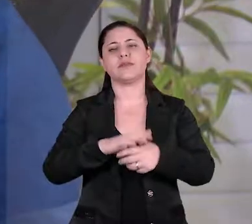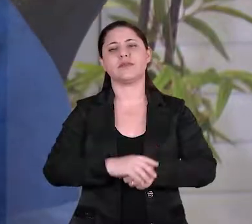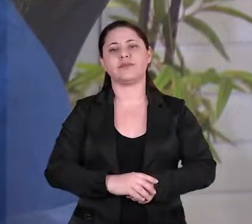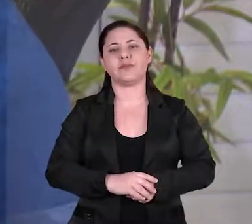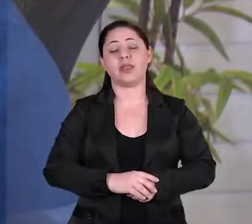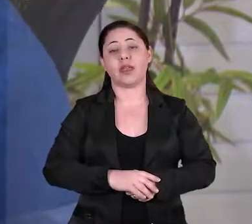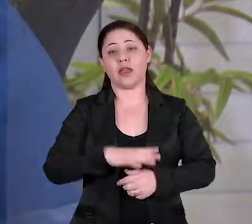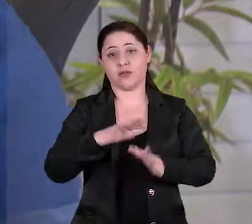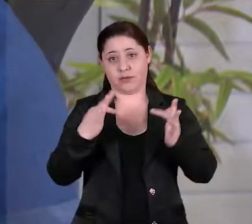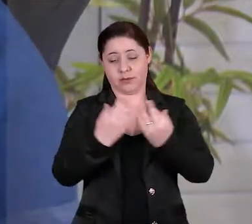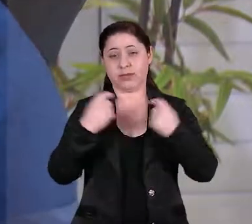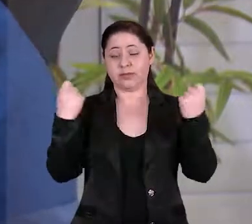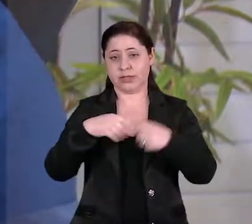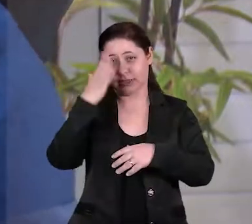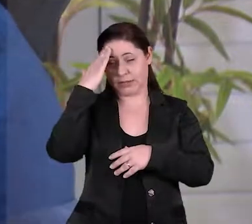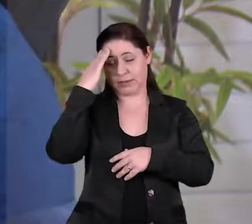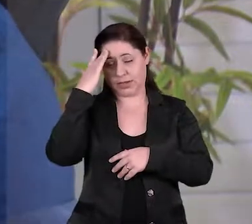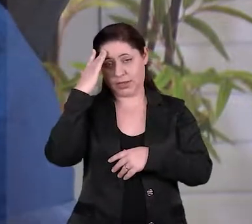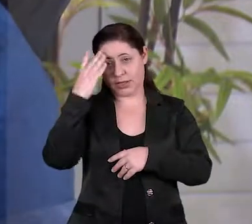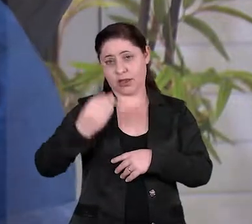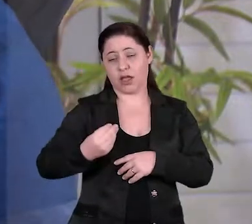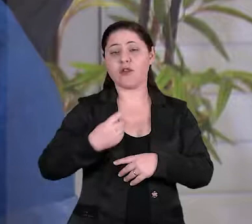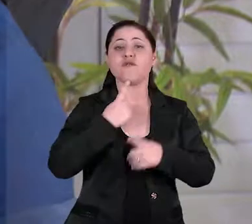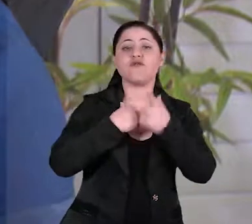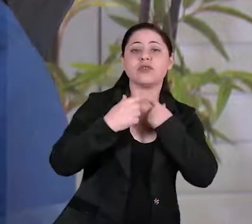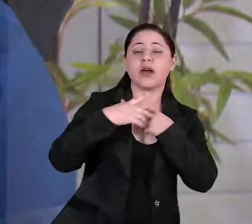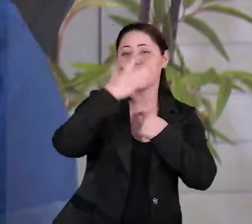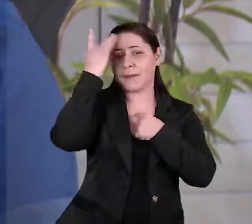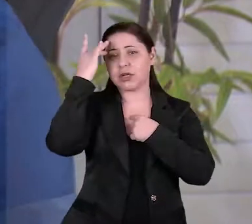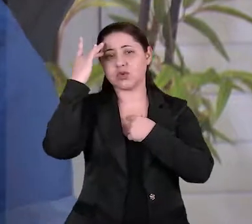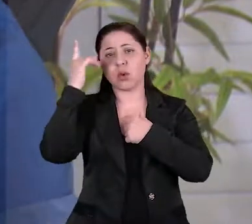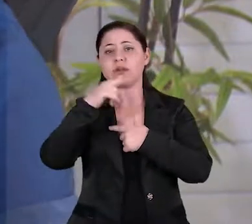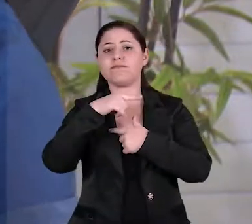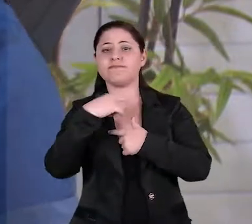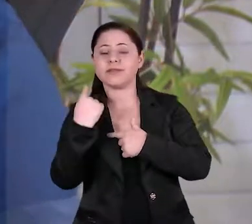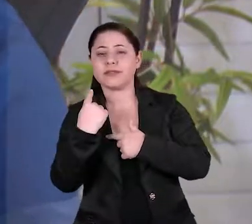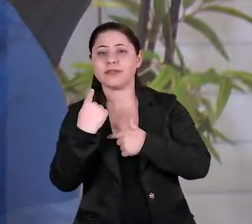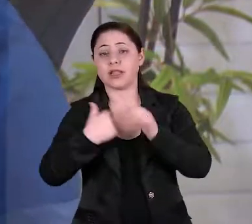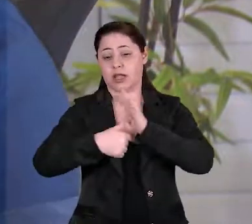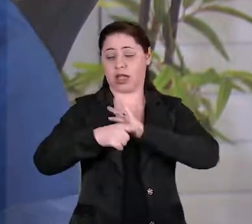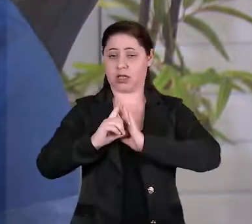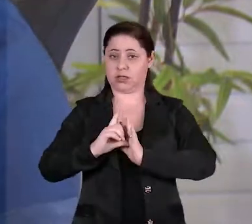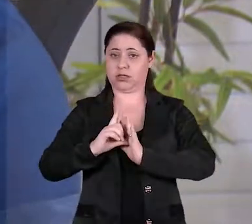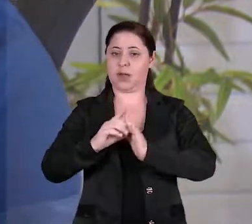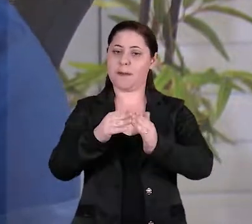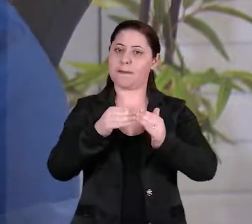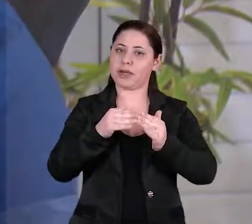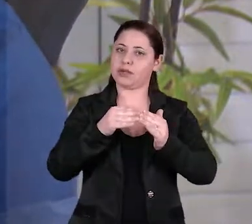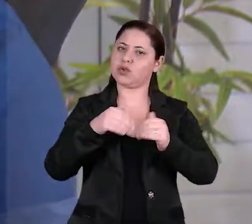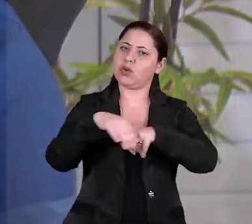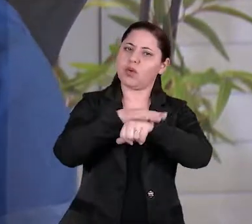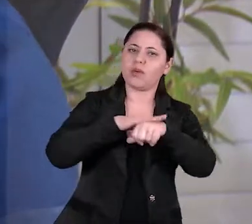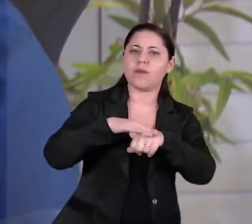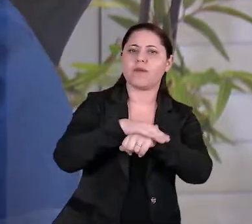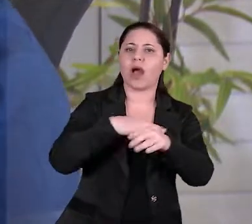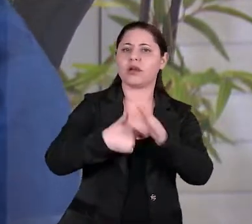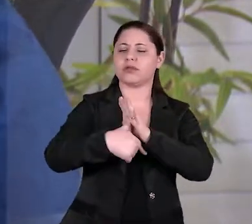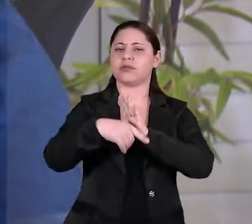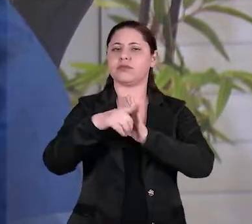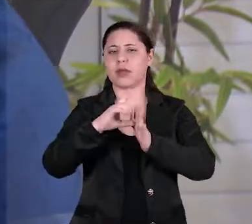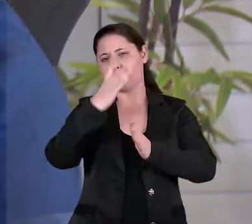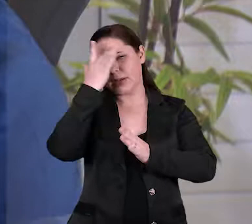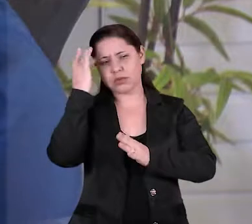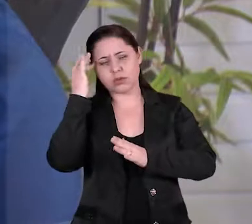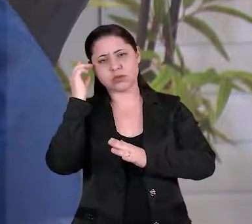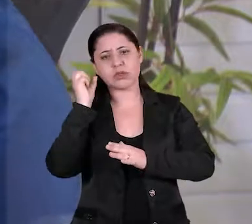As famílias precisam saber da vontade dessa pessoa, desse ente querido que infelizmente veio a falecer. Então a gente pede que cada vez mais se converse